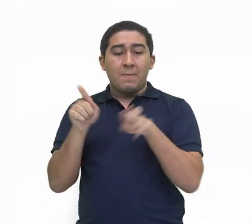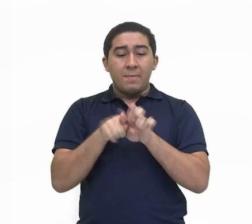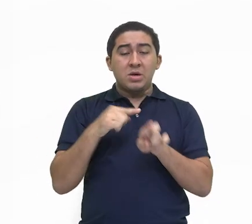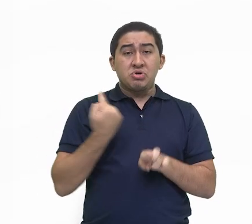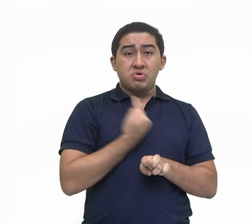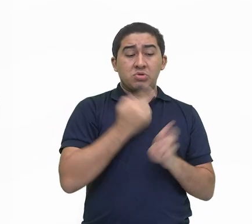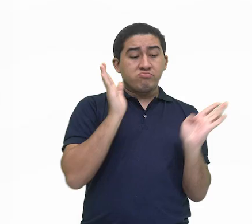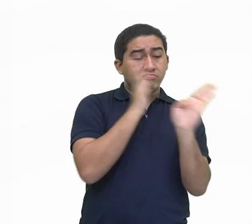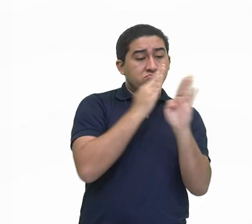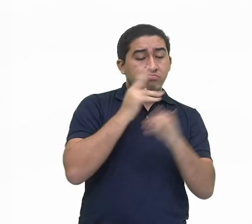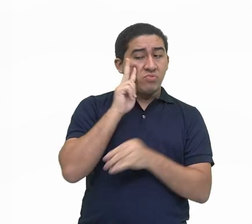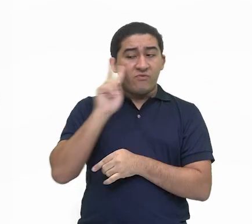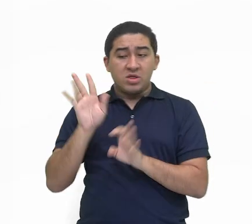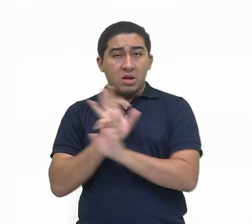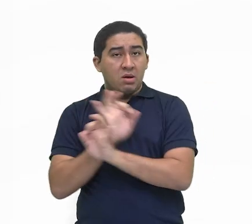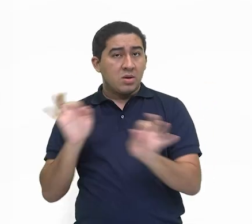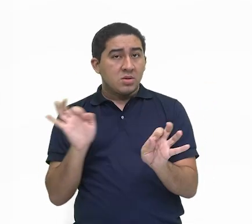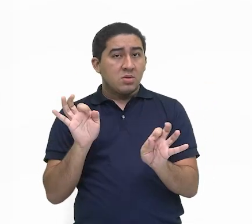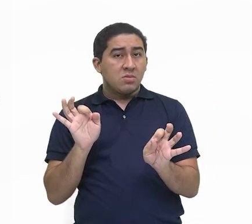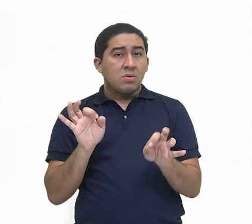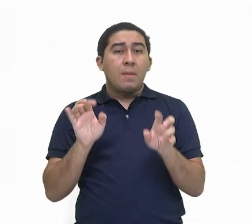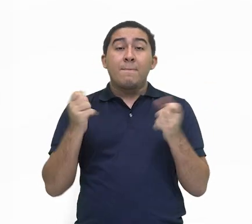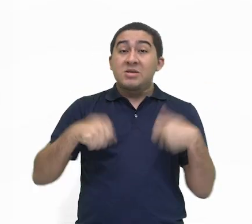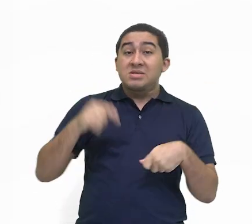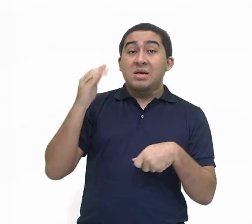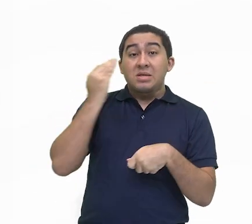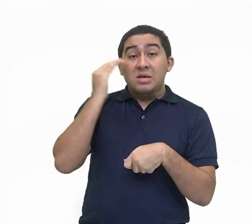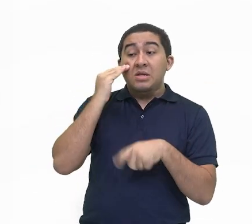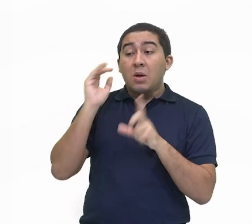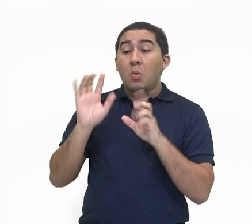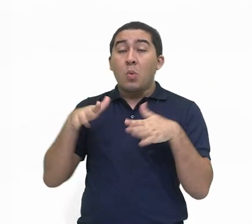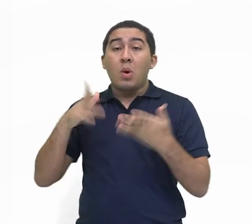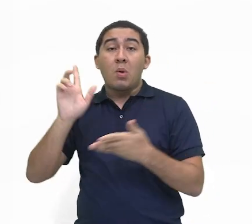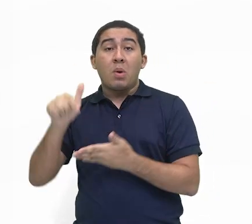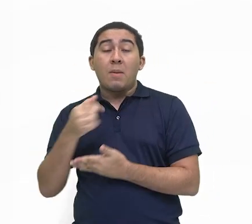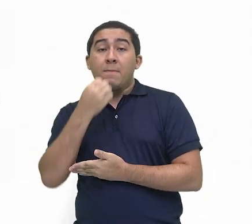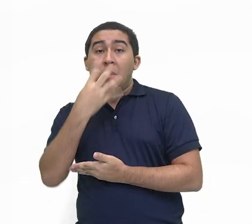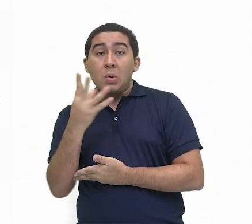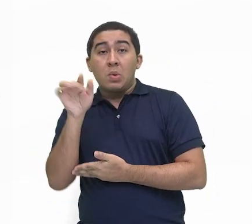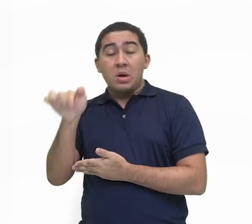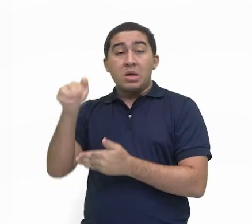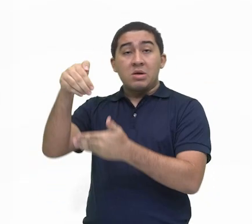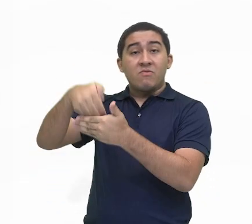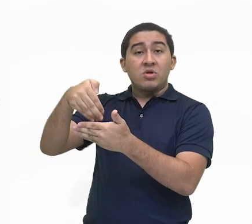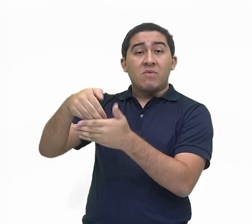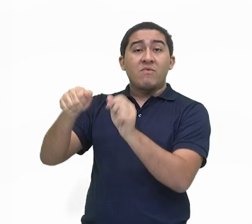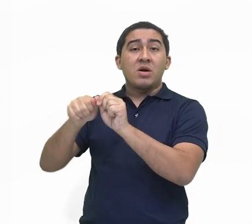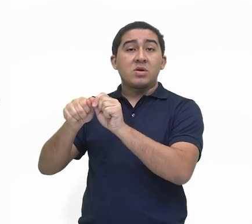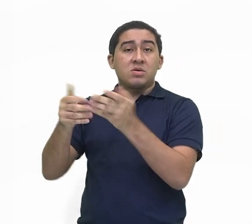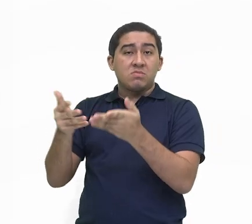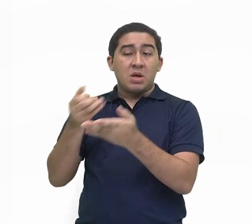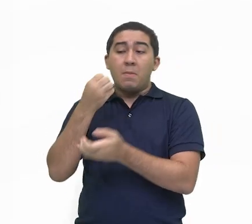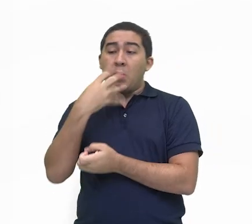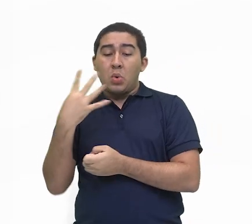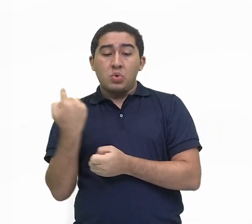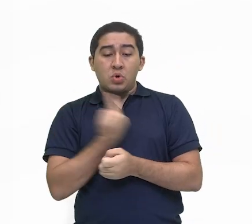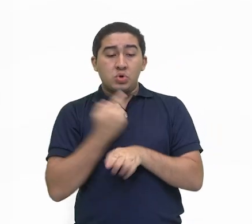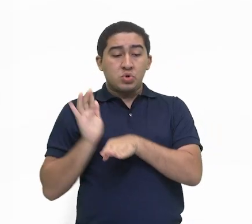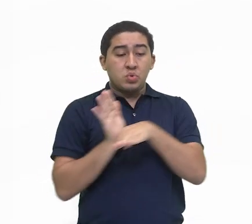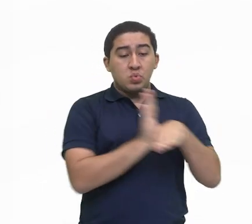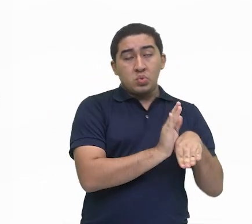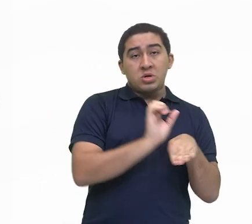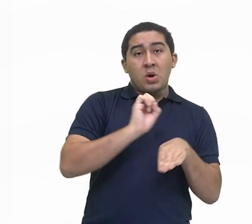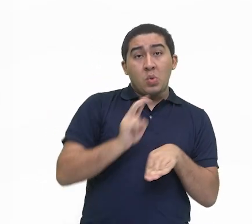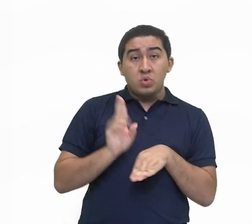em quem estão votando, é para o bem dele, é para o bem do grupo dele ou é para o bem do povo que o elegeu, né, que